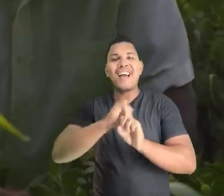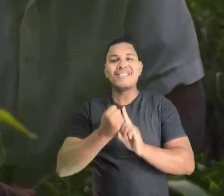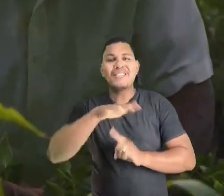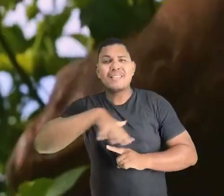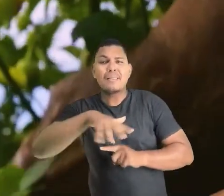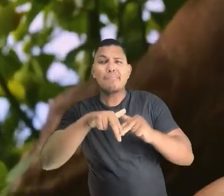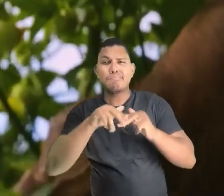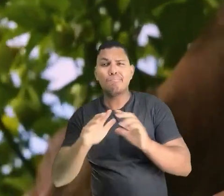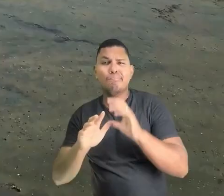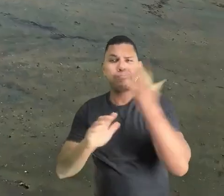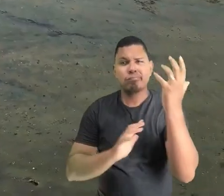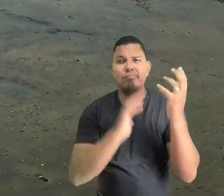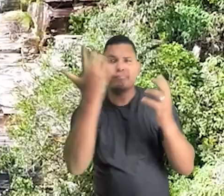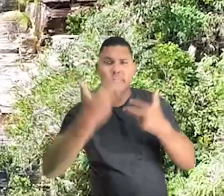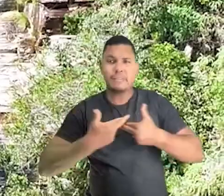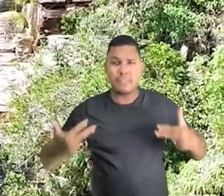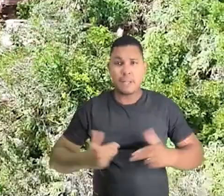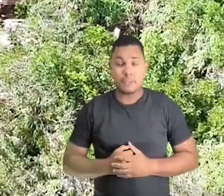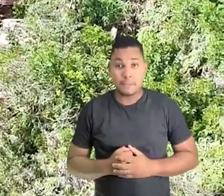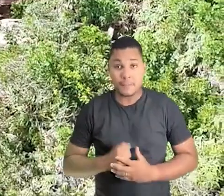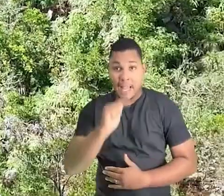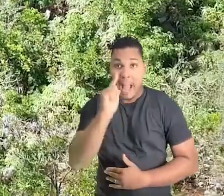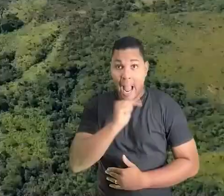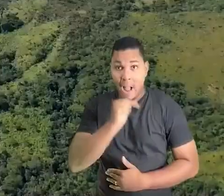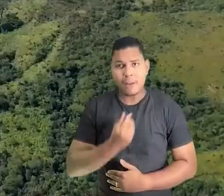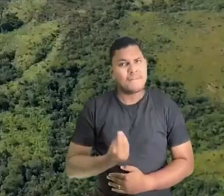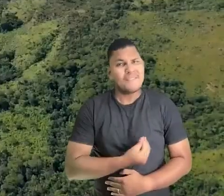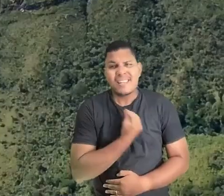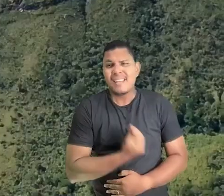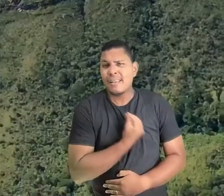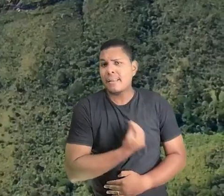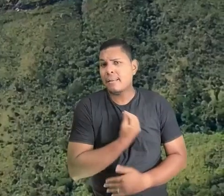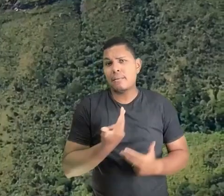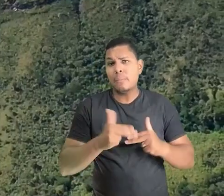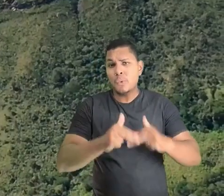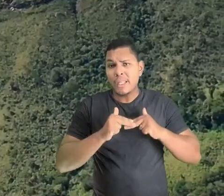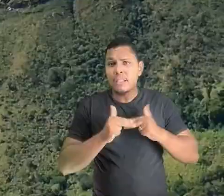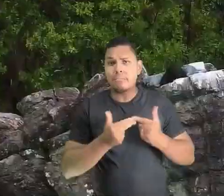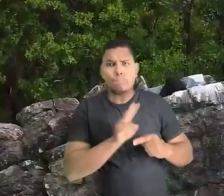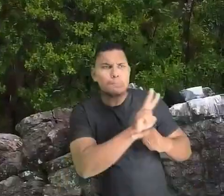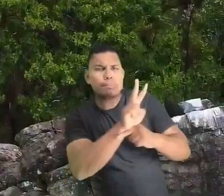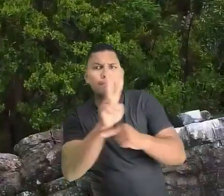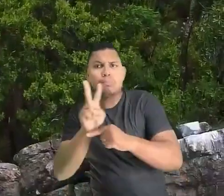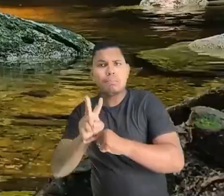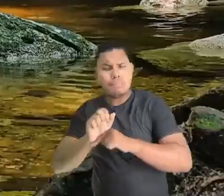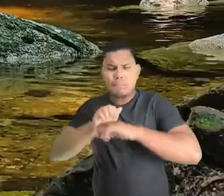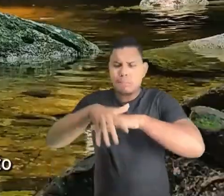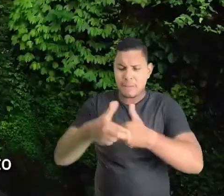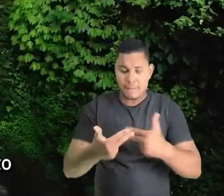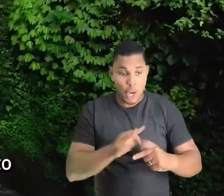aos efeitos das mudanças climáticas. Água é vida. Por isso, a proteção de mananciais é uma das nossas